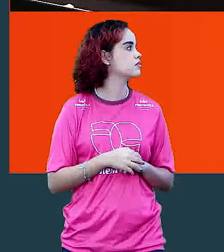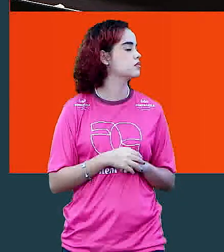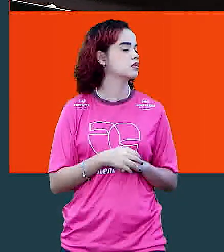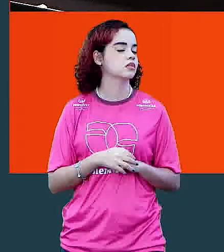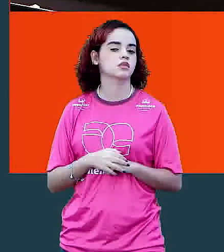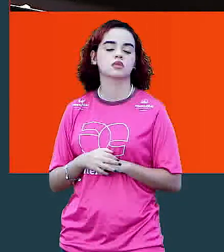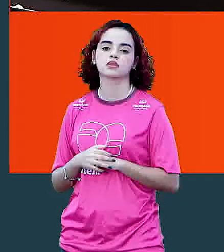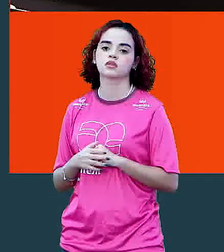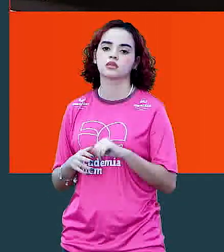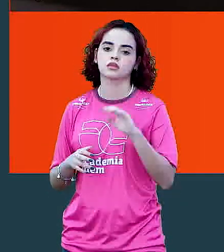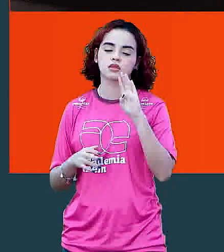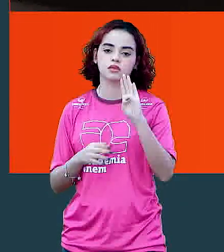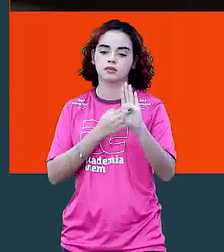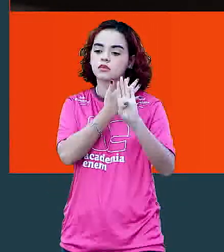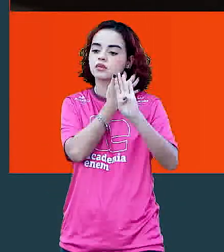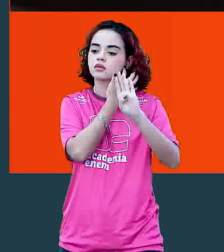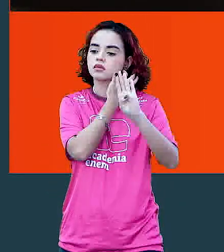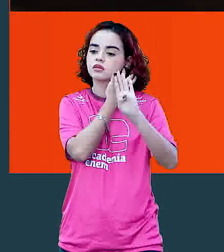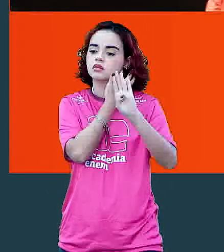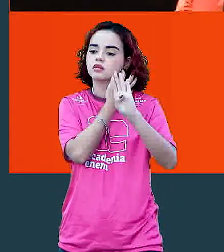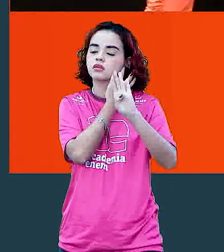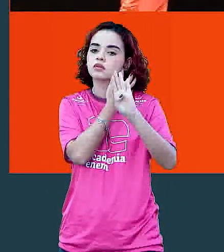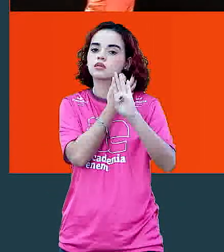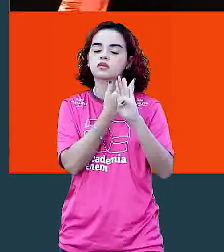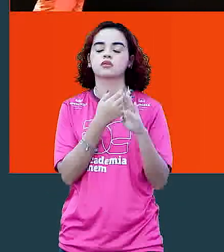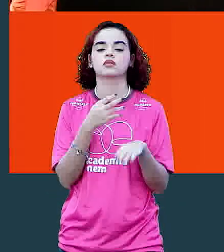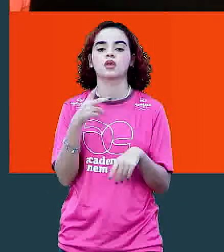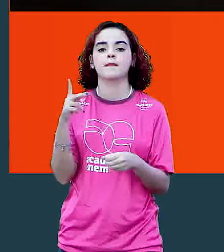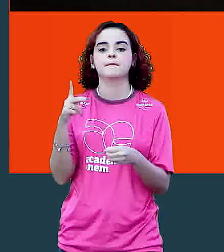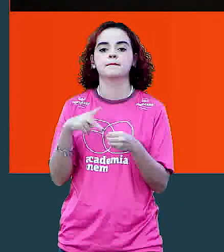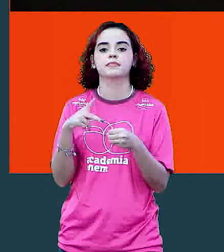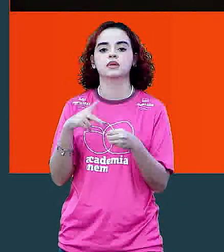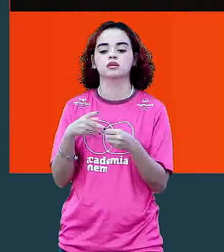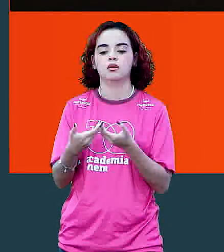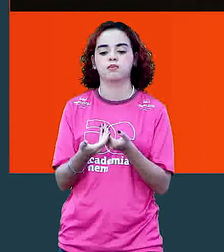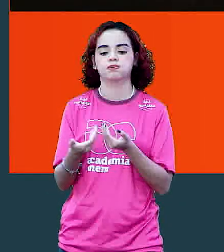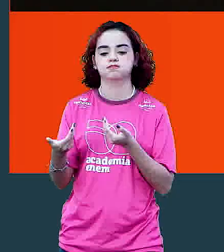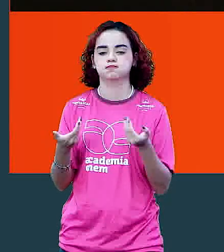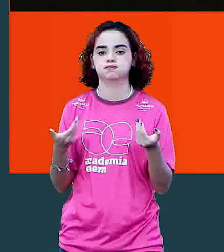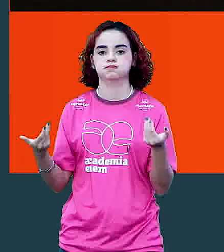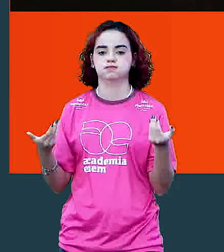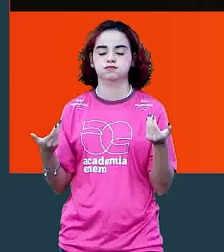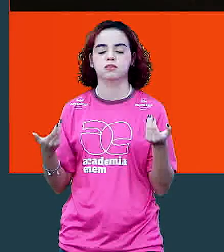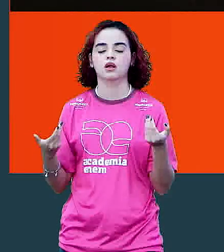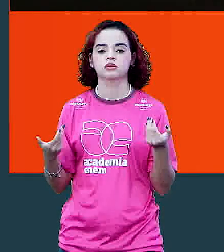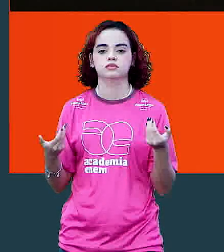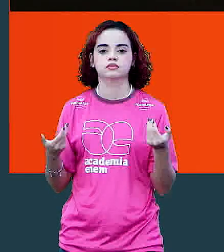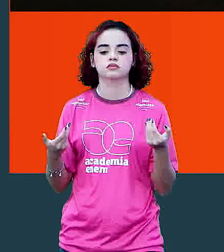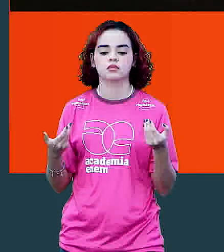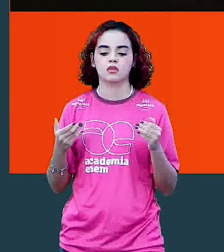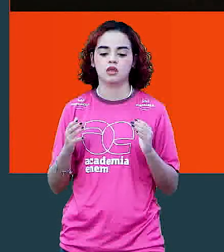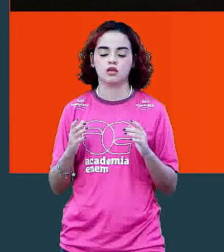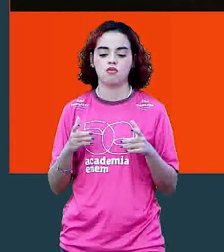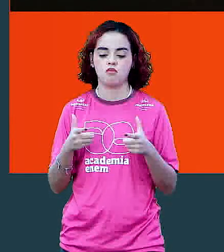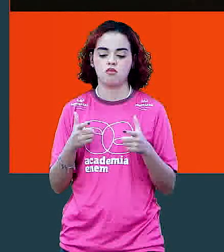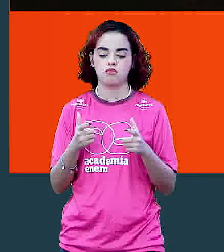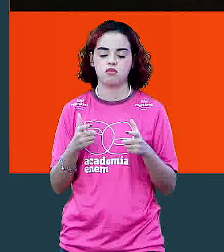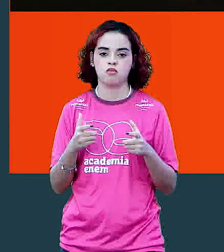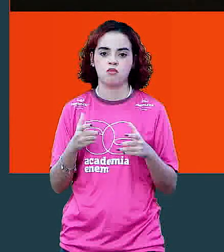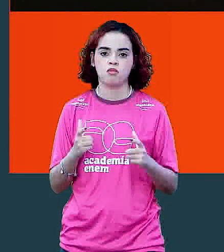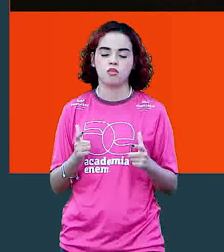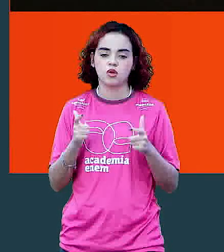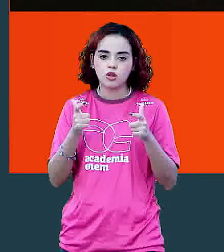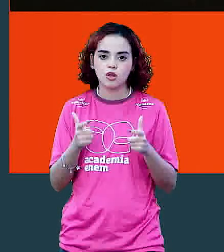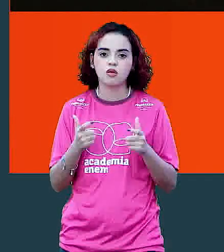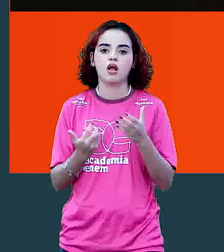Letra B. O petróleo é separado em frações, em uma torre de destilação,